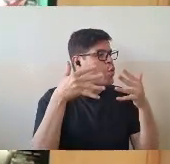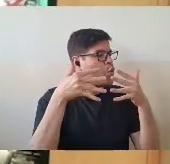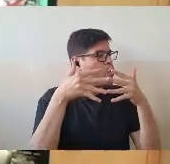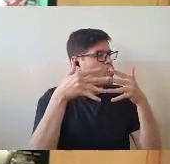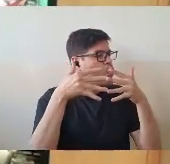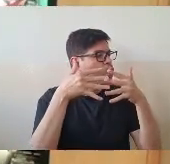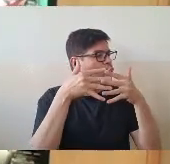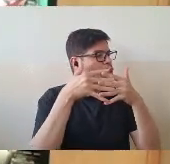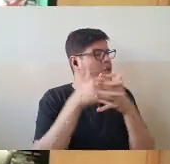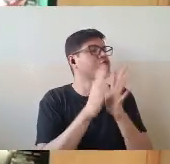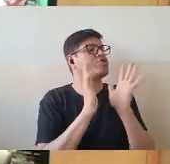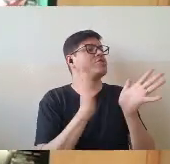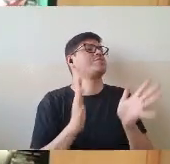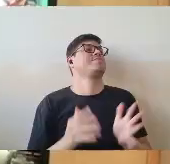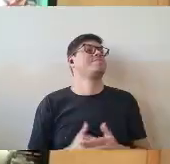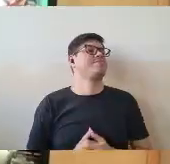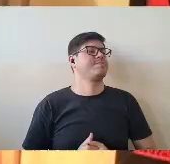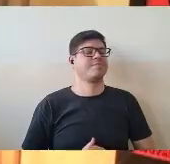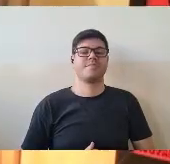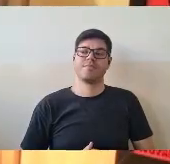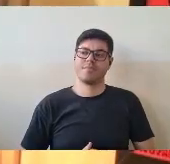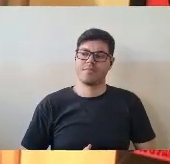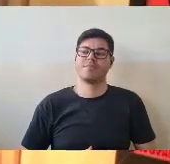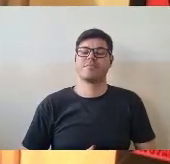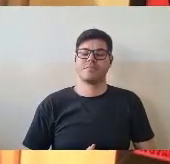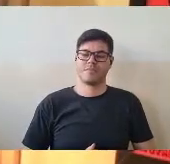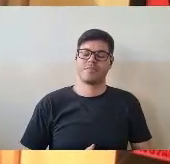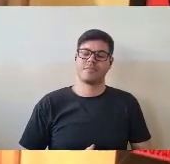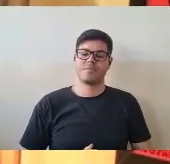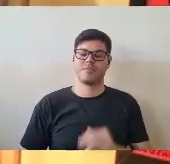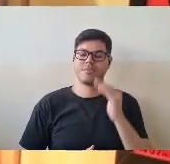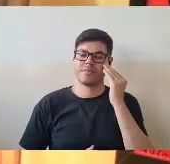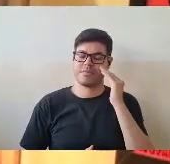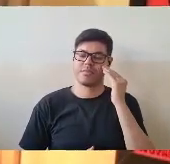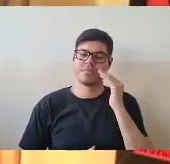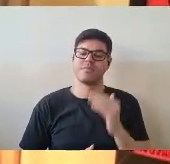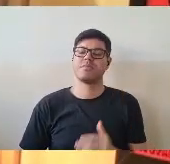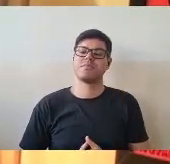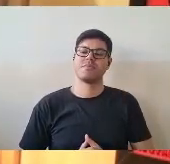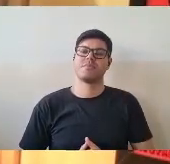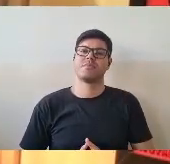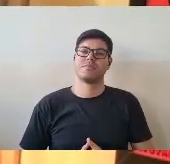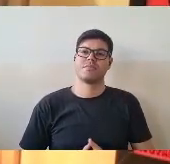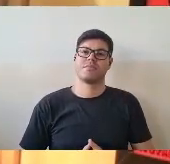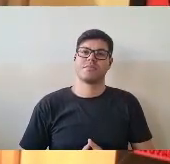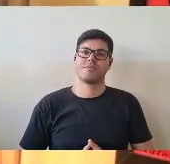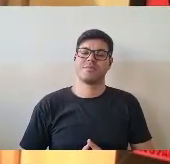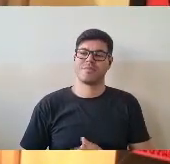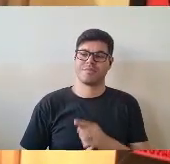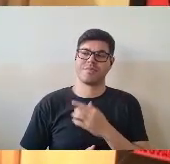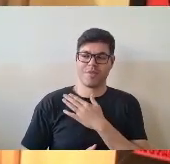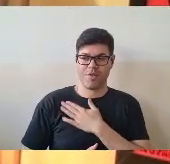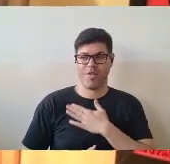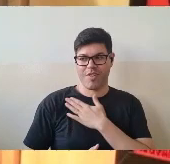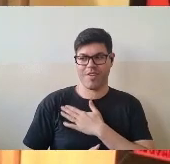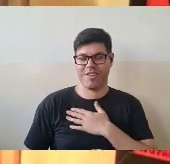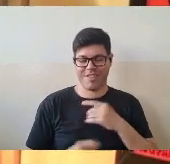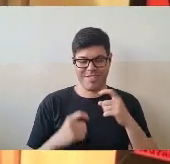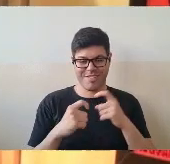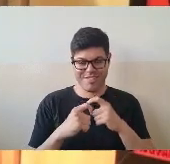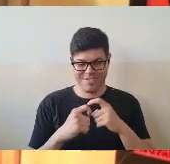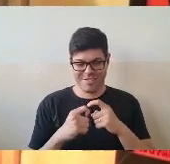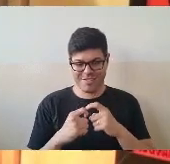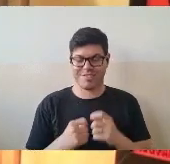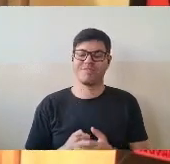Tá. doutor, o senhor viu que eu gosto do ramo, né, da medicina, por isso que a gente fica o tempo. Isso, todo mundo, né? E aí, o senhor,